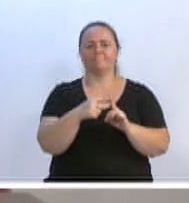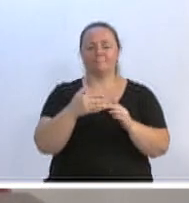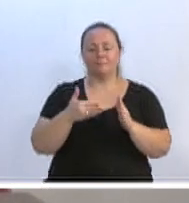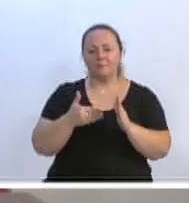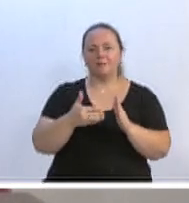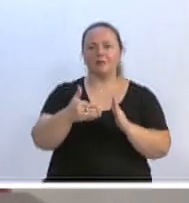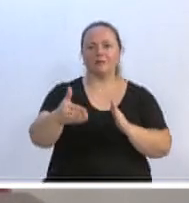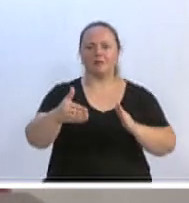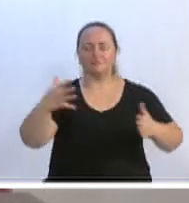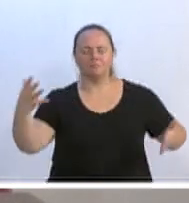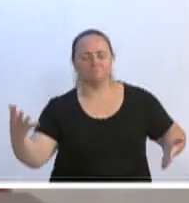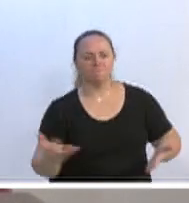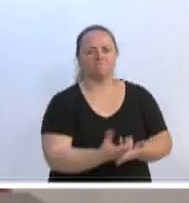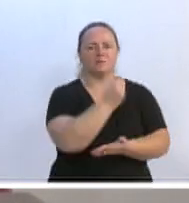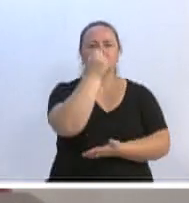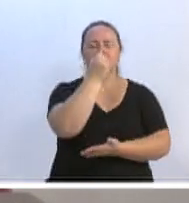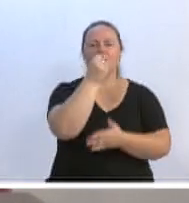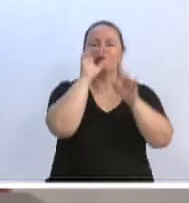seu arrebatamento.